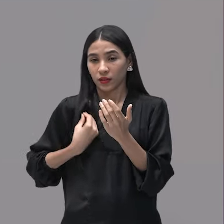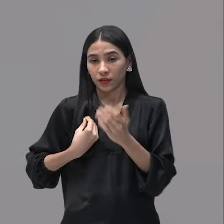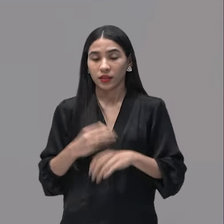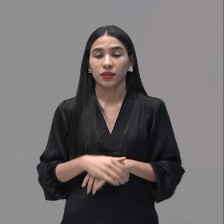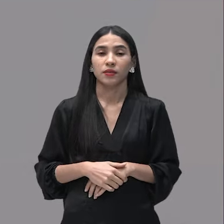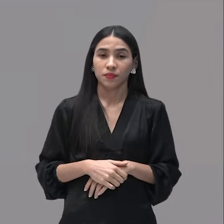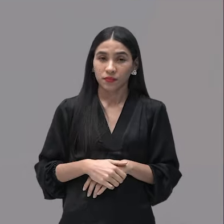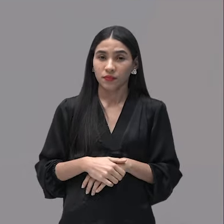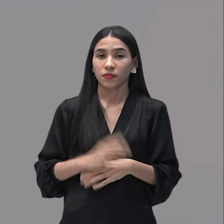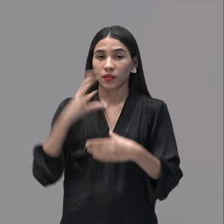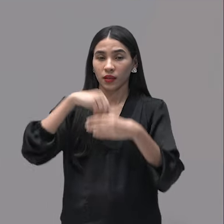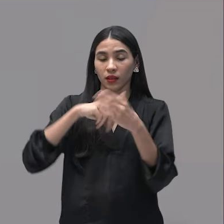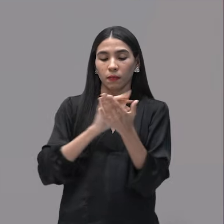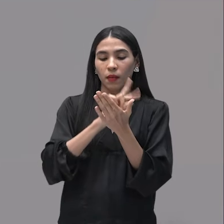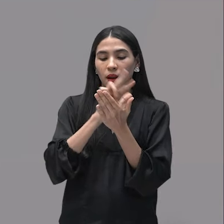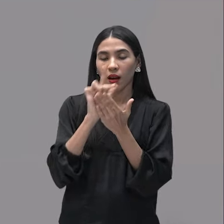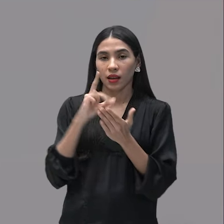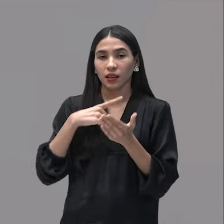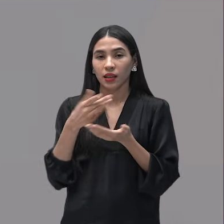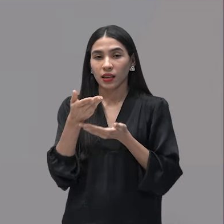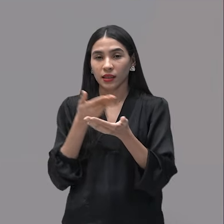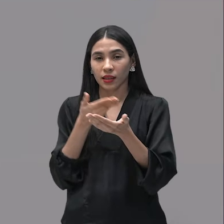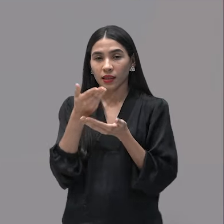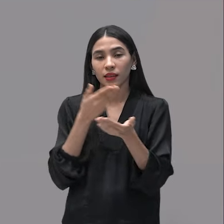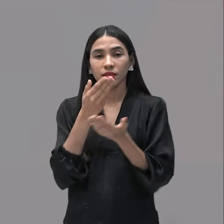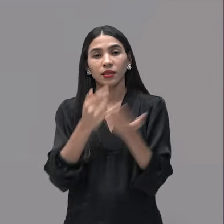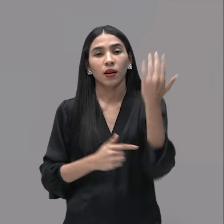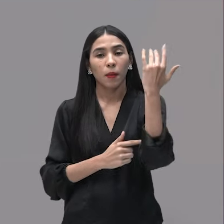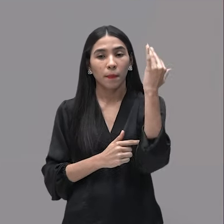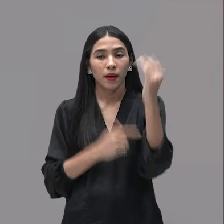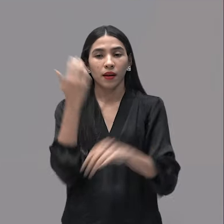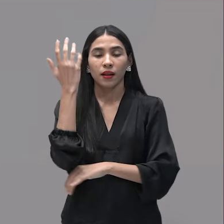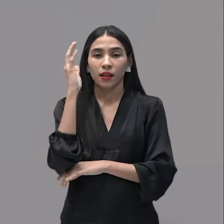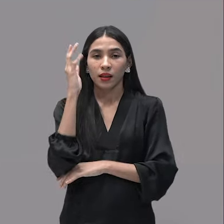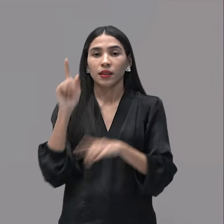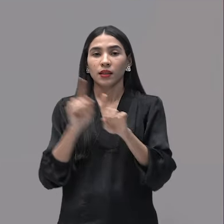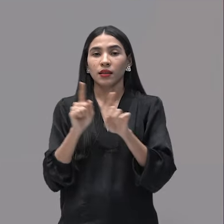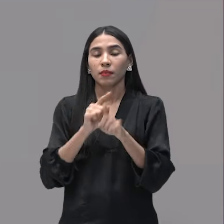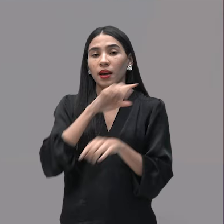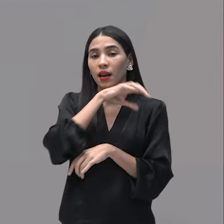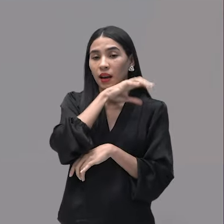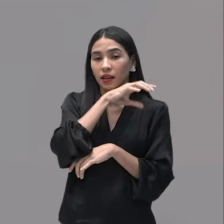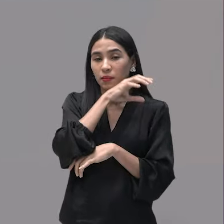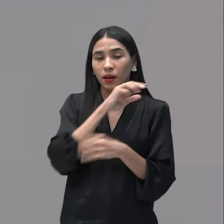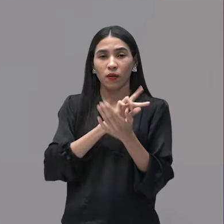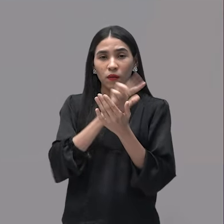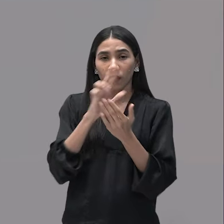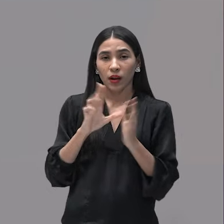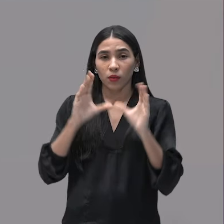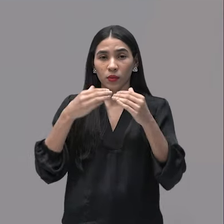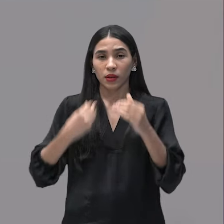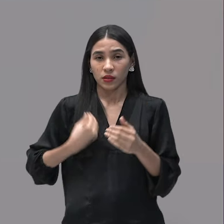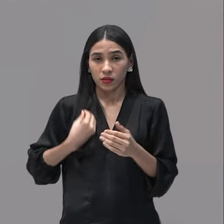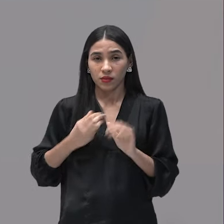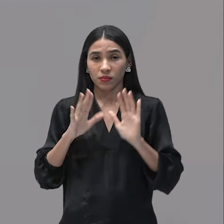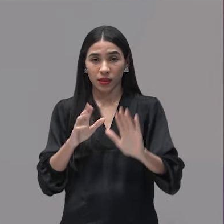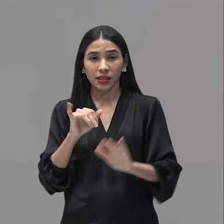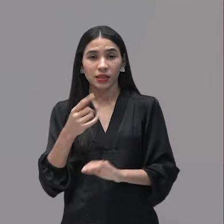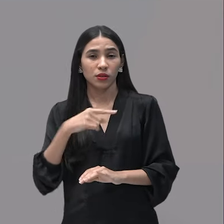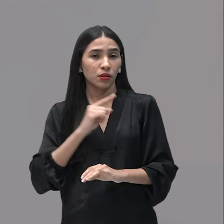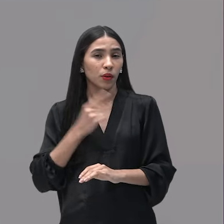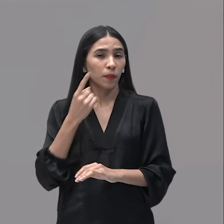biodiversidade há interação ali de plantas, de animais e diversos seres vivos. E se a gente observar com bastante